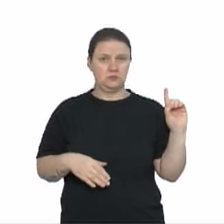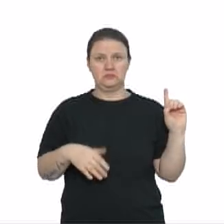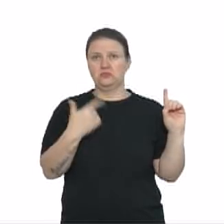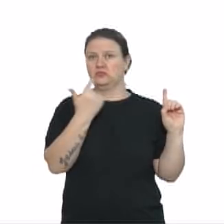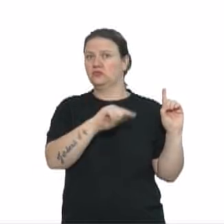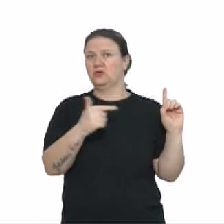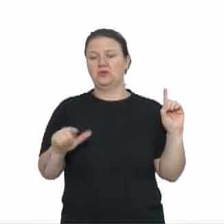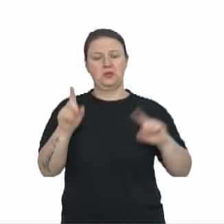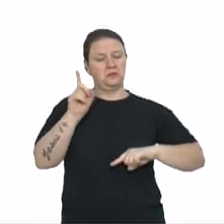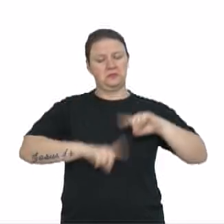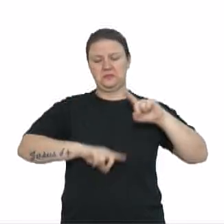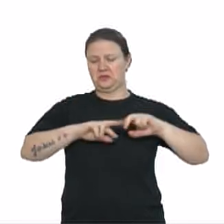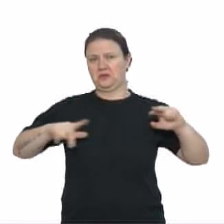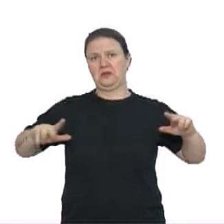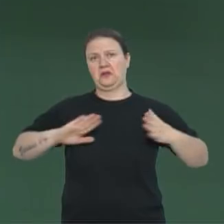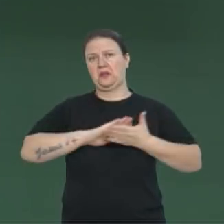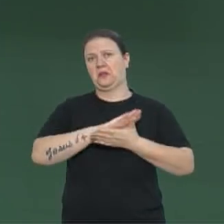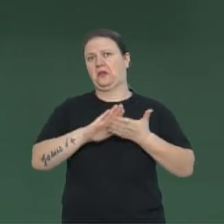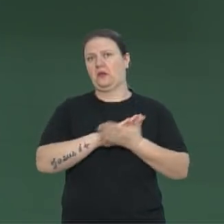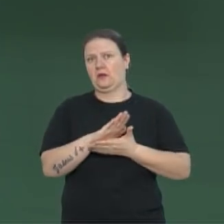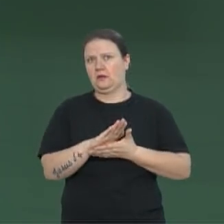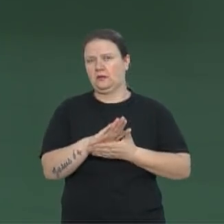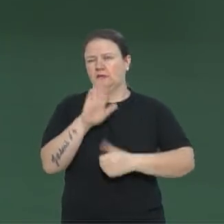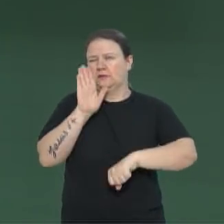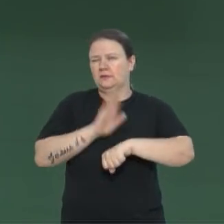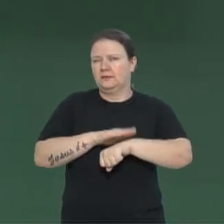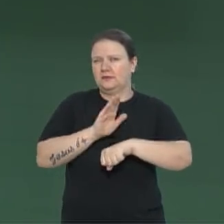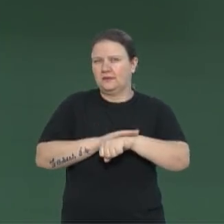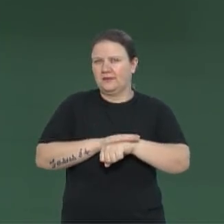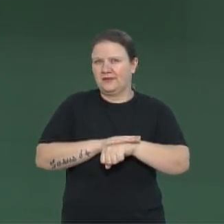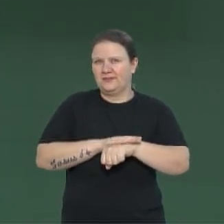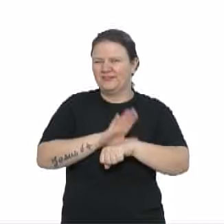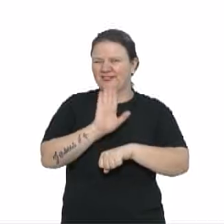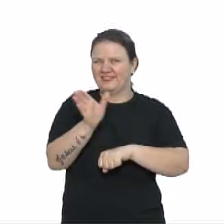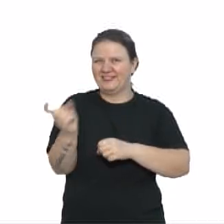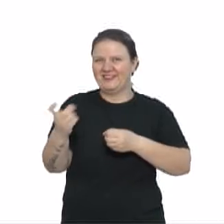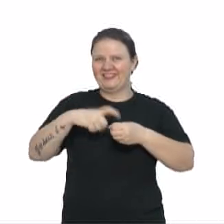uma materialidade. Tempo para vocês aí.